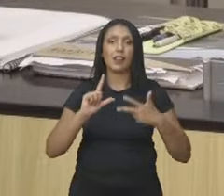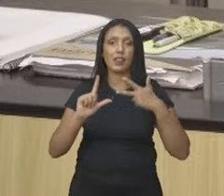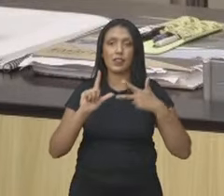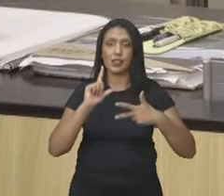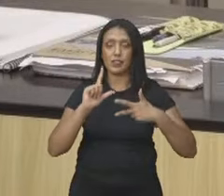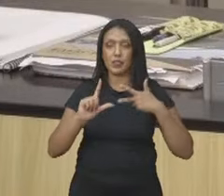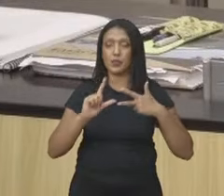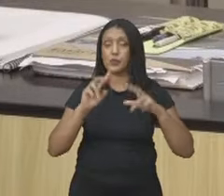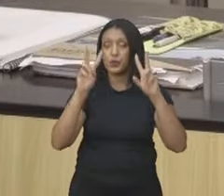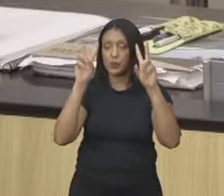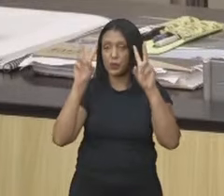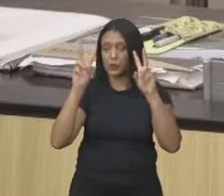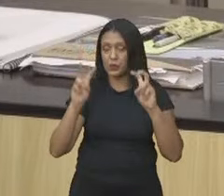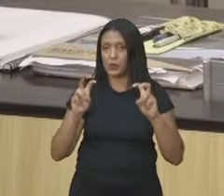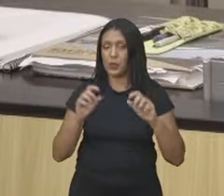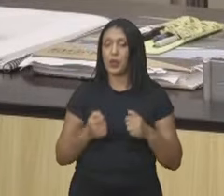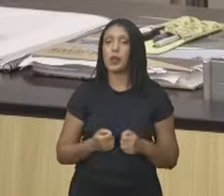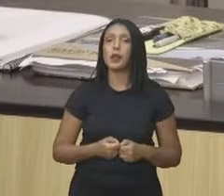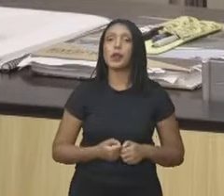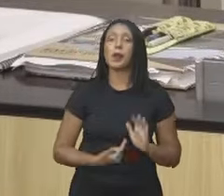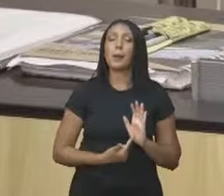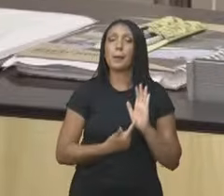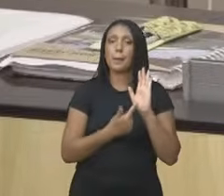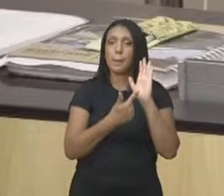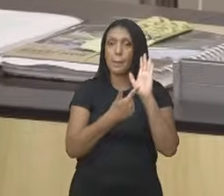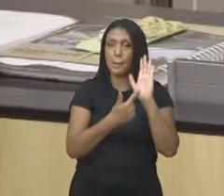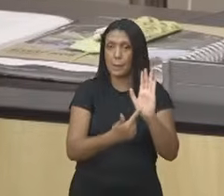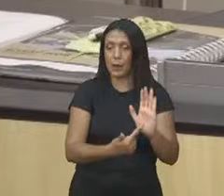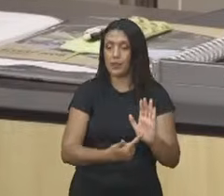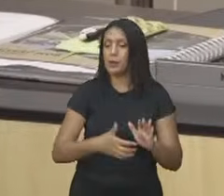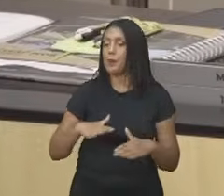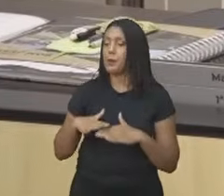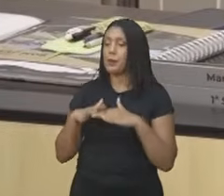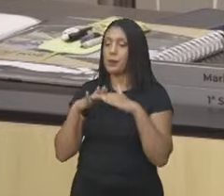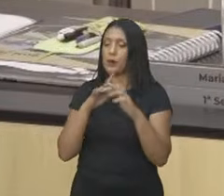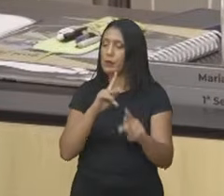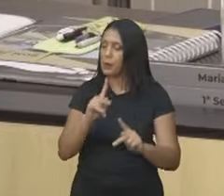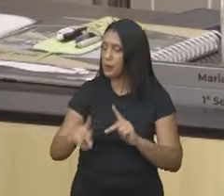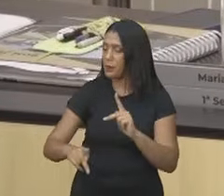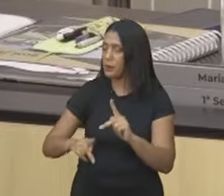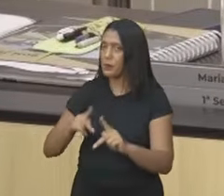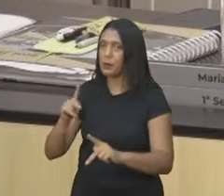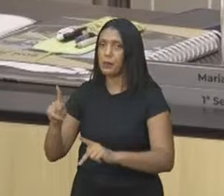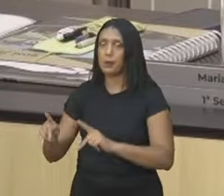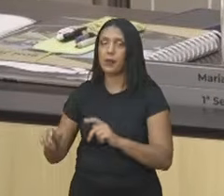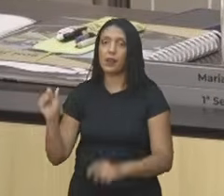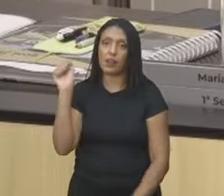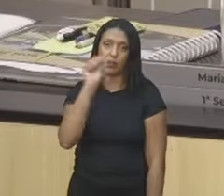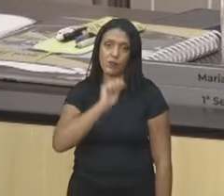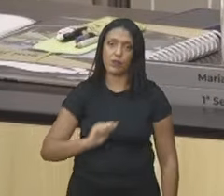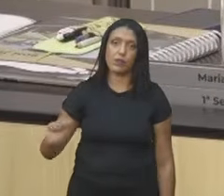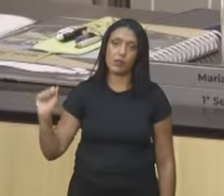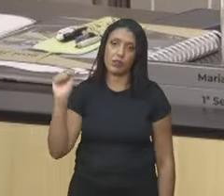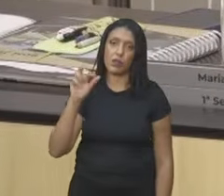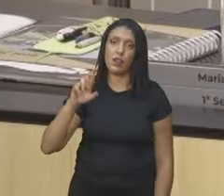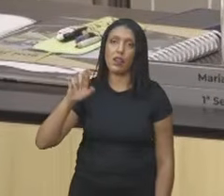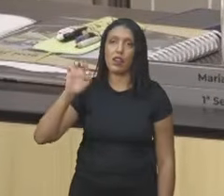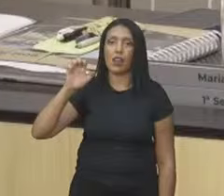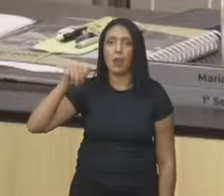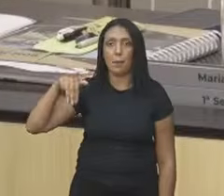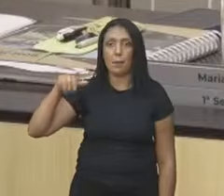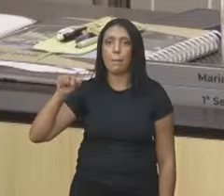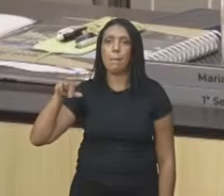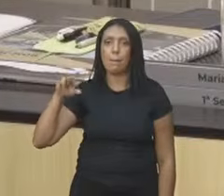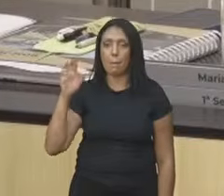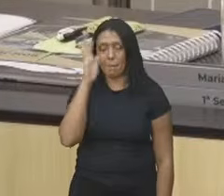Assunto: declara de utilidade pública a Associação Remar do Brasil. Autoria: vereador Paulinho dos Condutores.